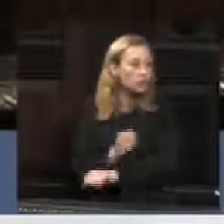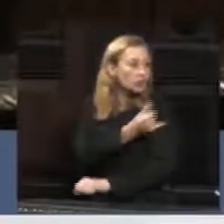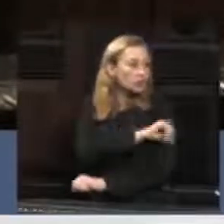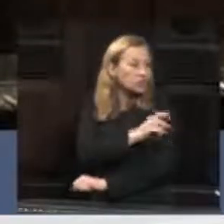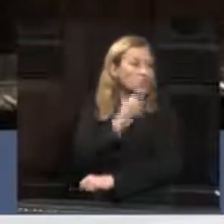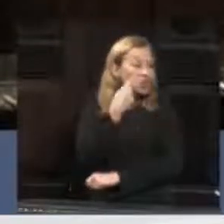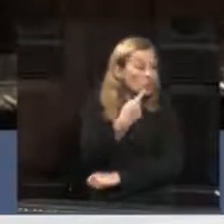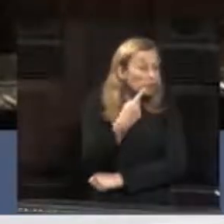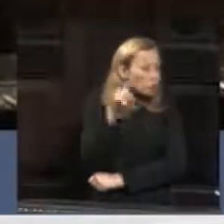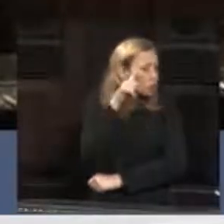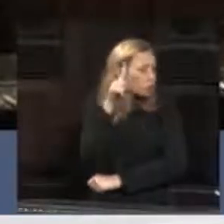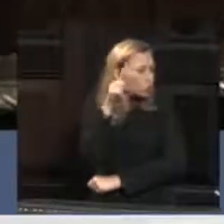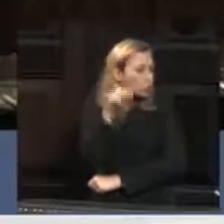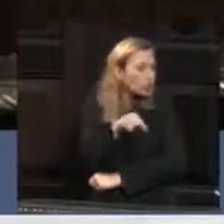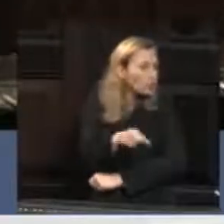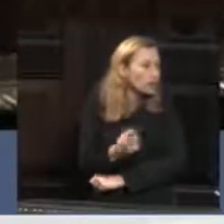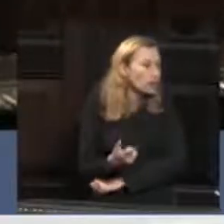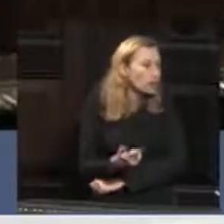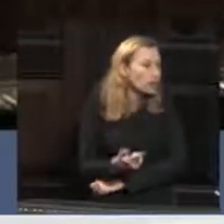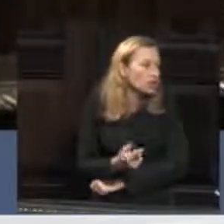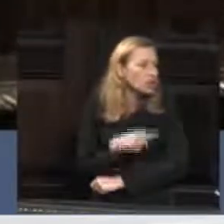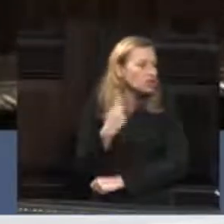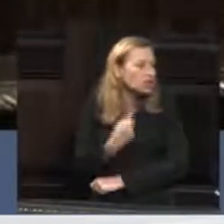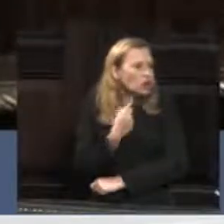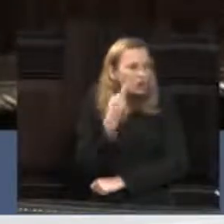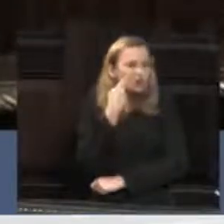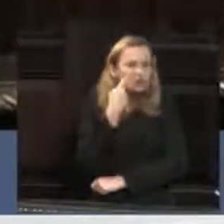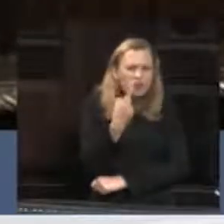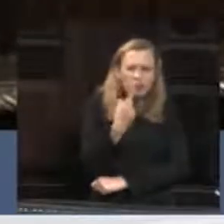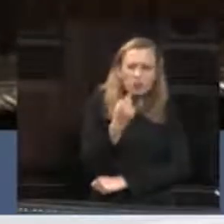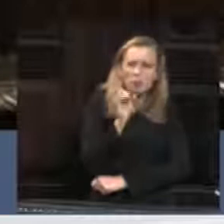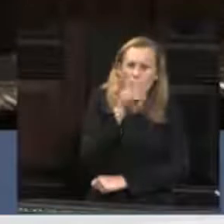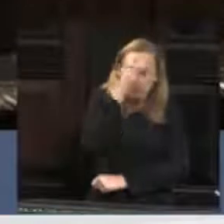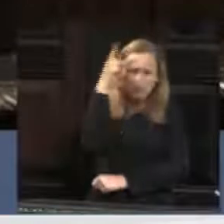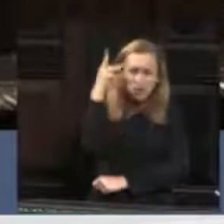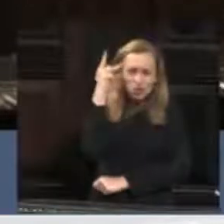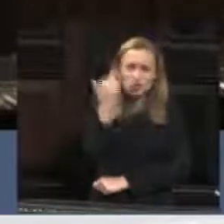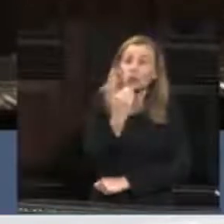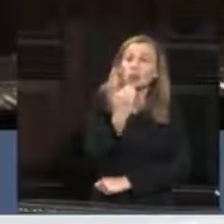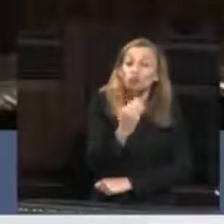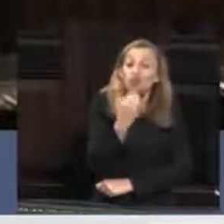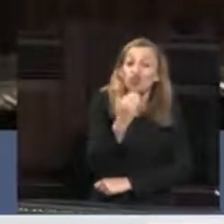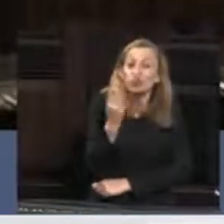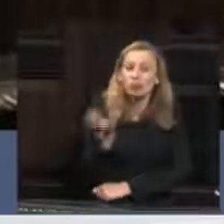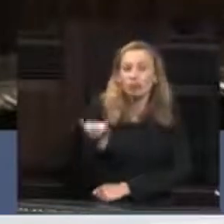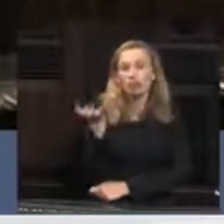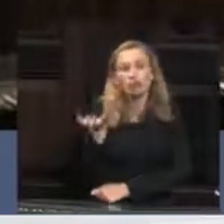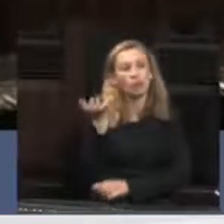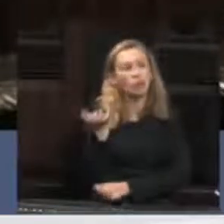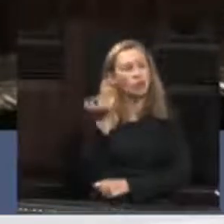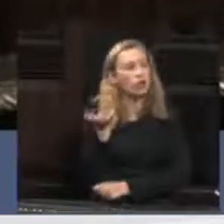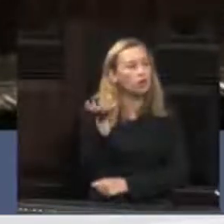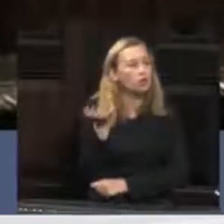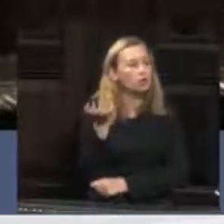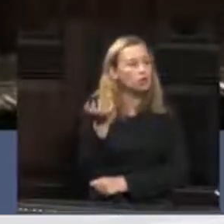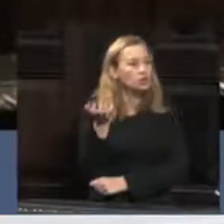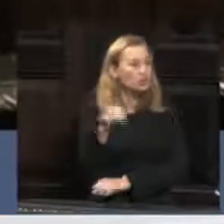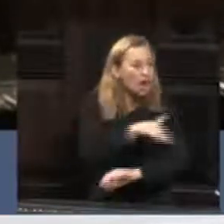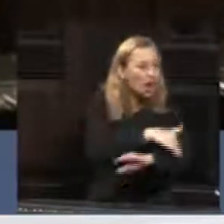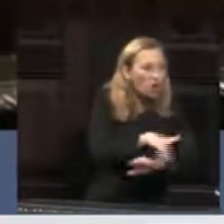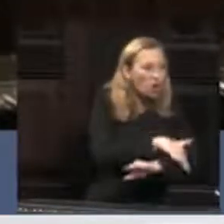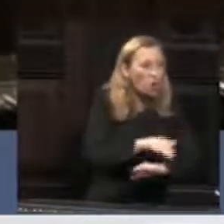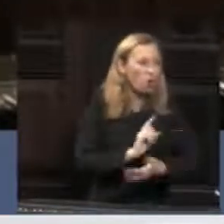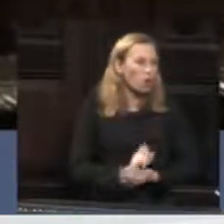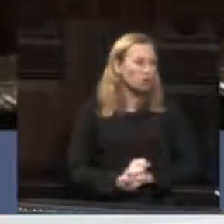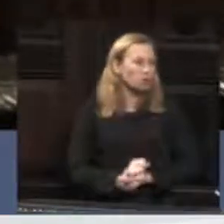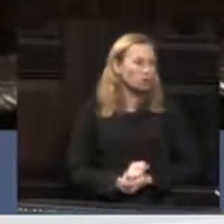isso todos os dias. Nós tropeçamos em pessoas que estão pedindo nas ruas e que não é a mendicância